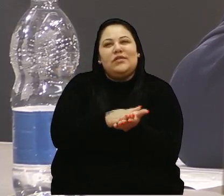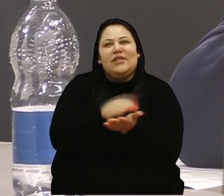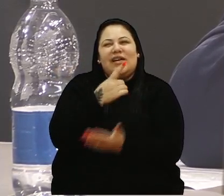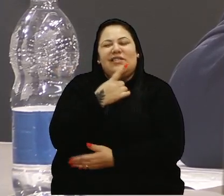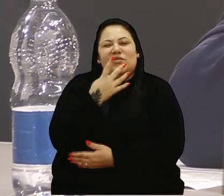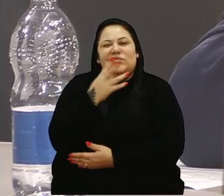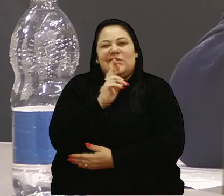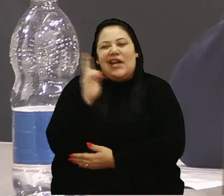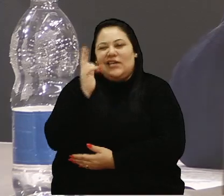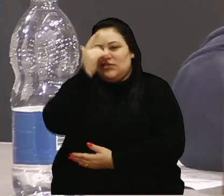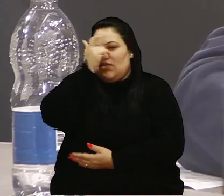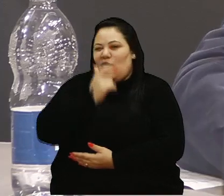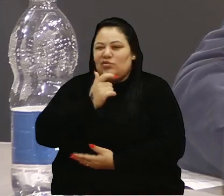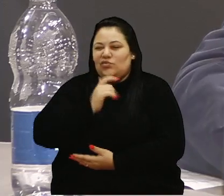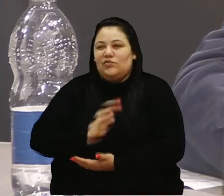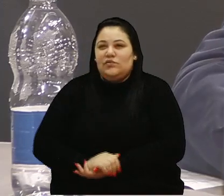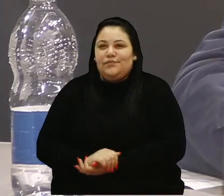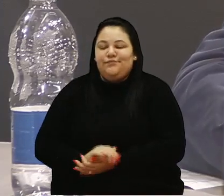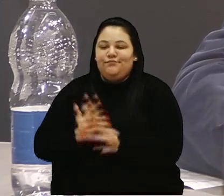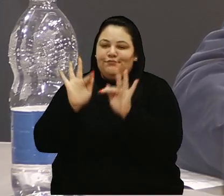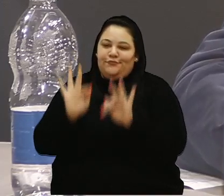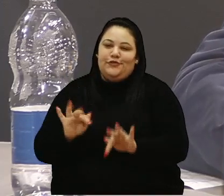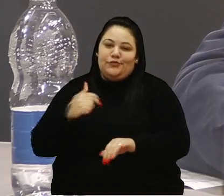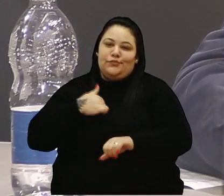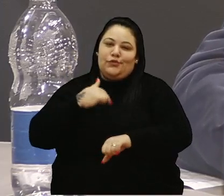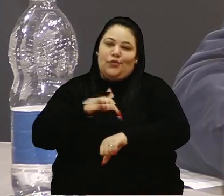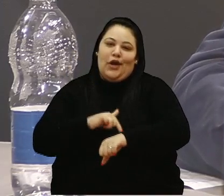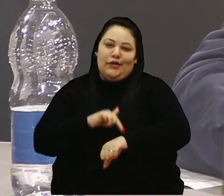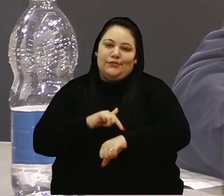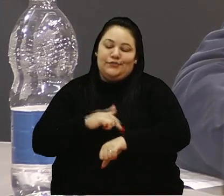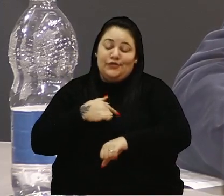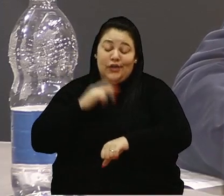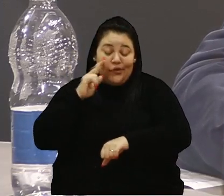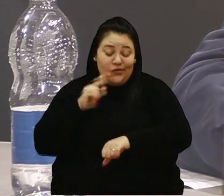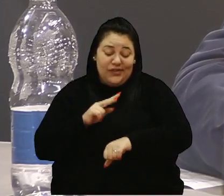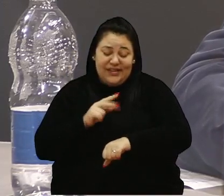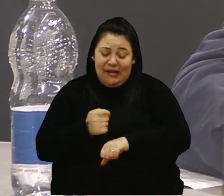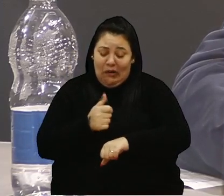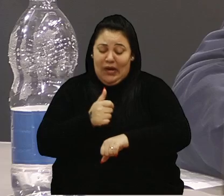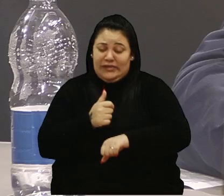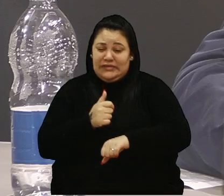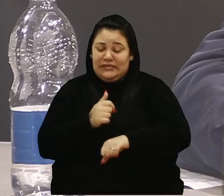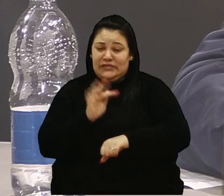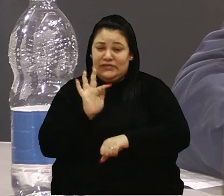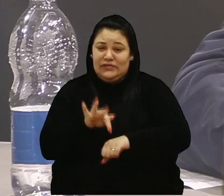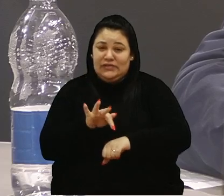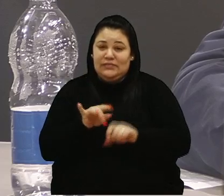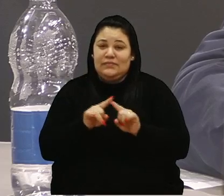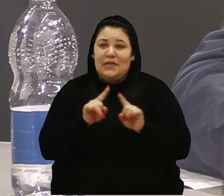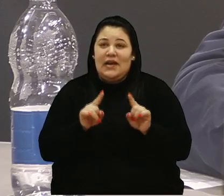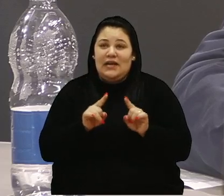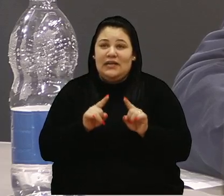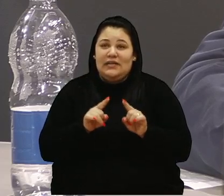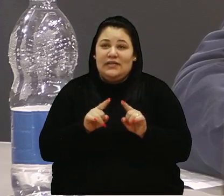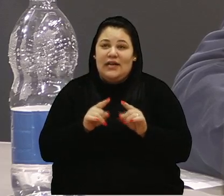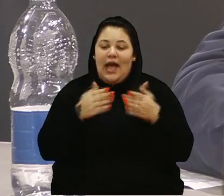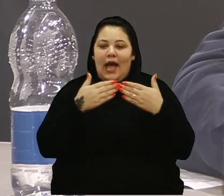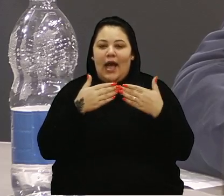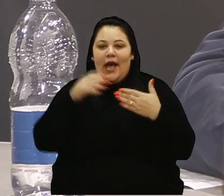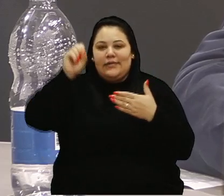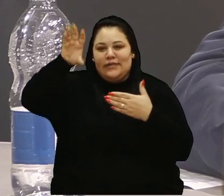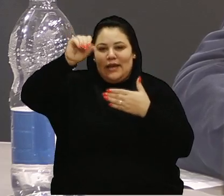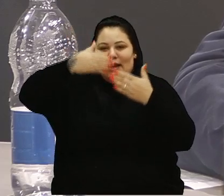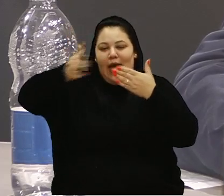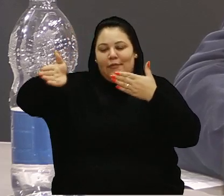acho. Terminou meu horário, né? E eu vi que estava terminando, só que daí aquela questão de abre a sinaleira, fecha a